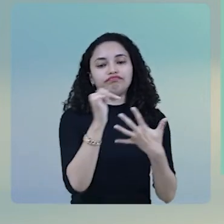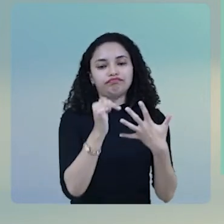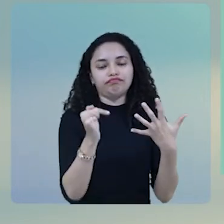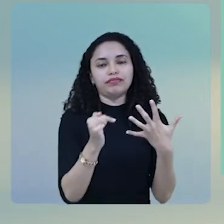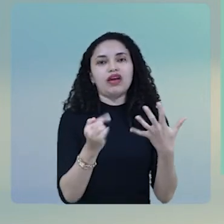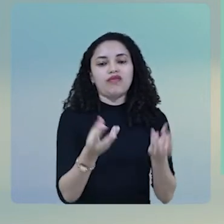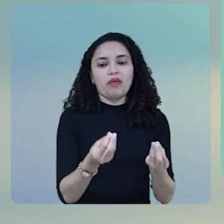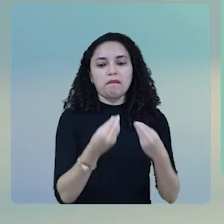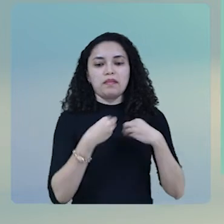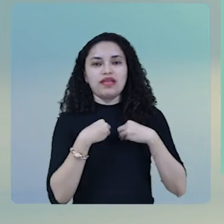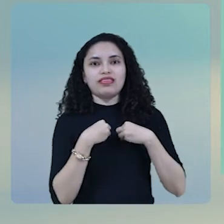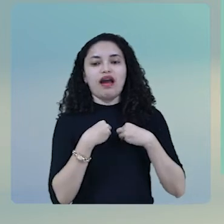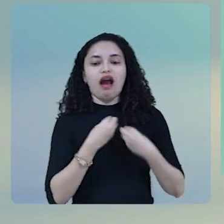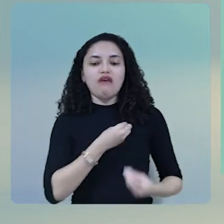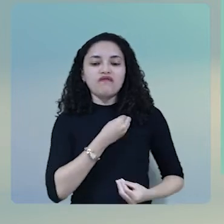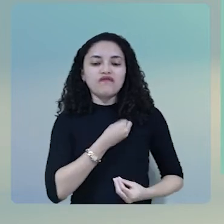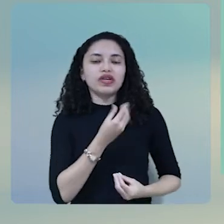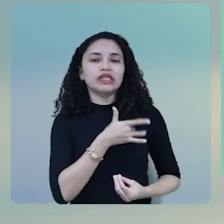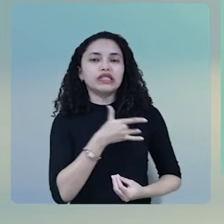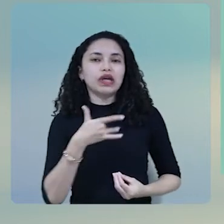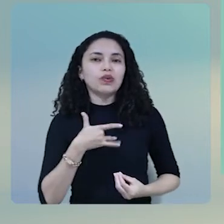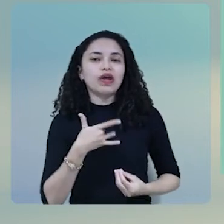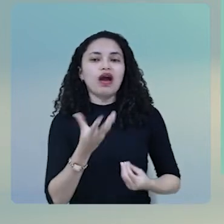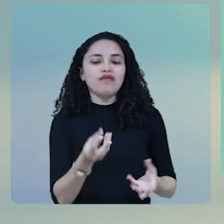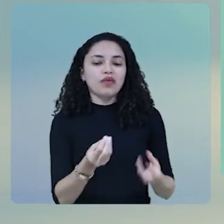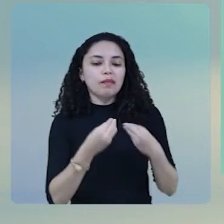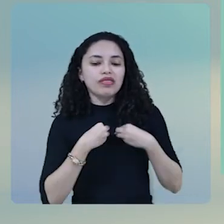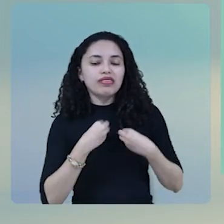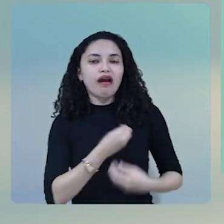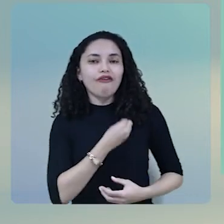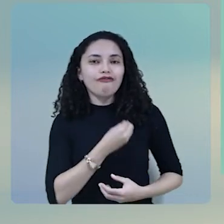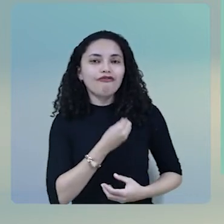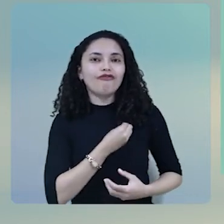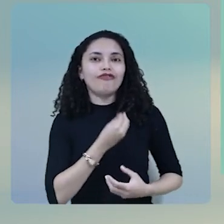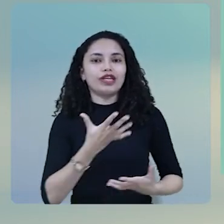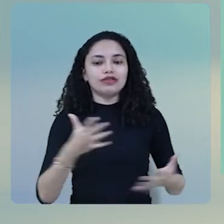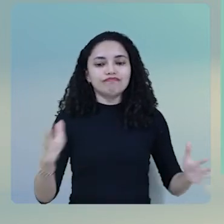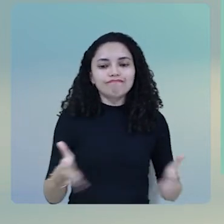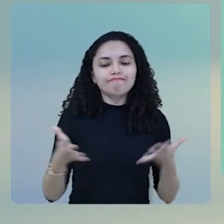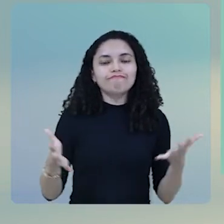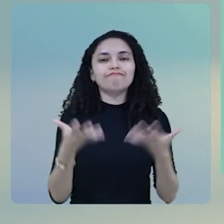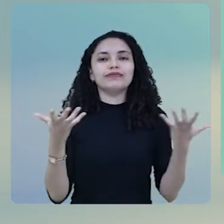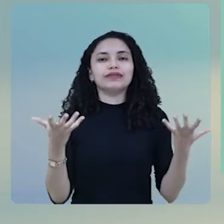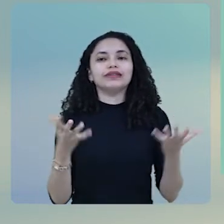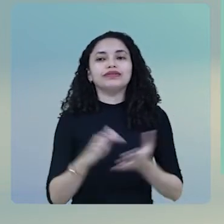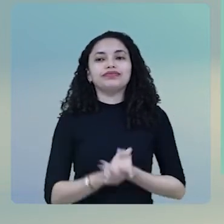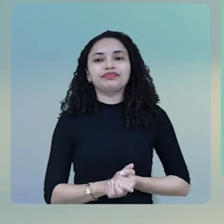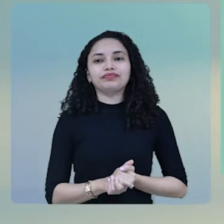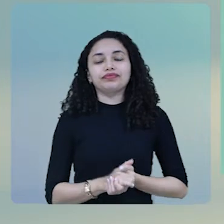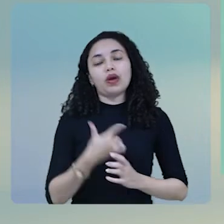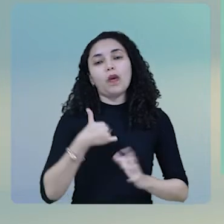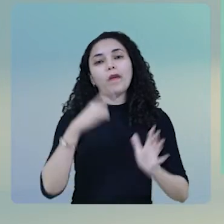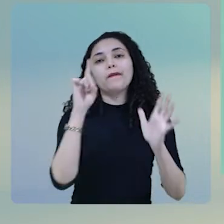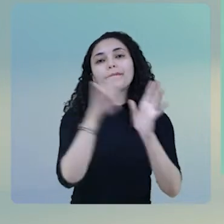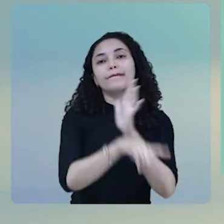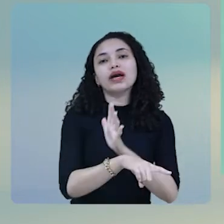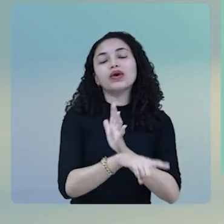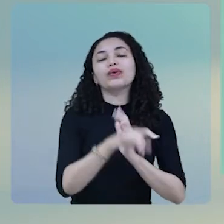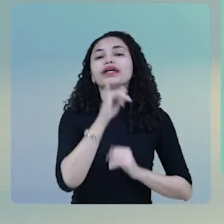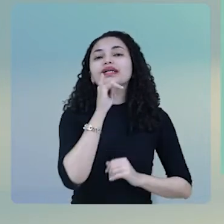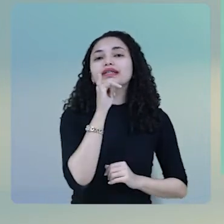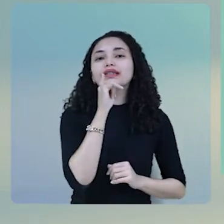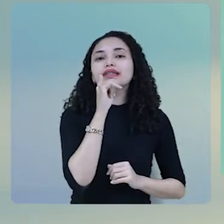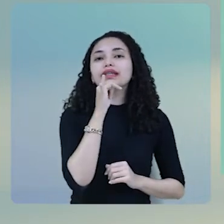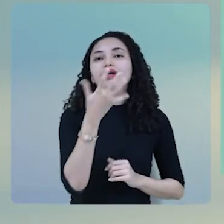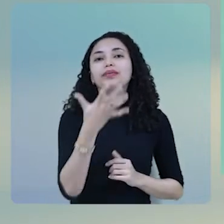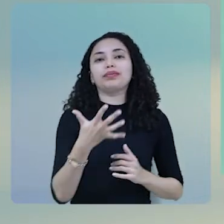mais ativa, uma vida mais saudável. E aí eu pergunto para vocês, que tipos de capacidades físicas podemos treinar?